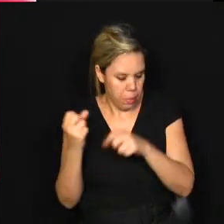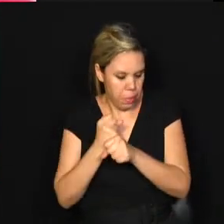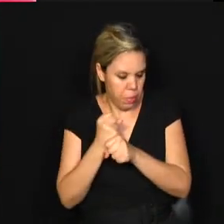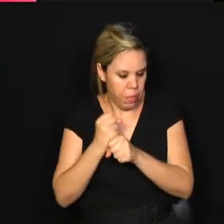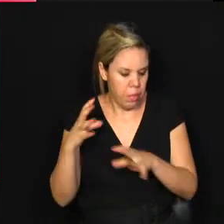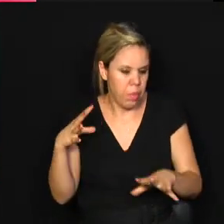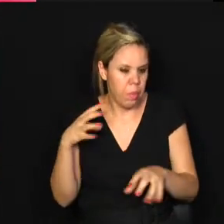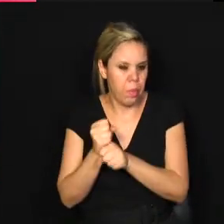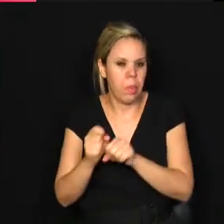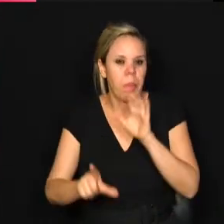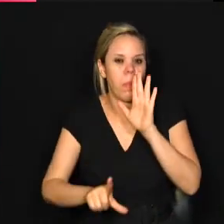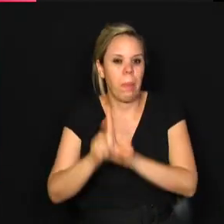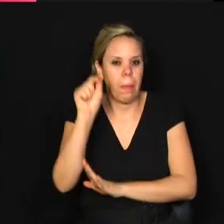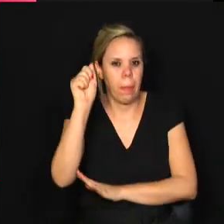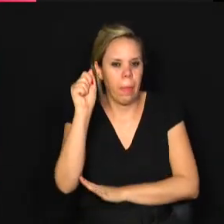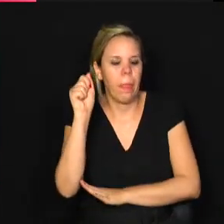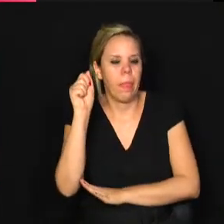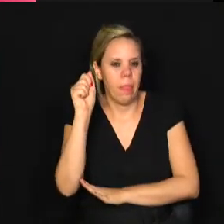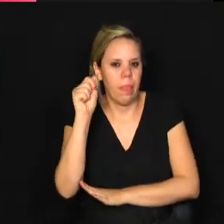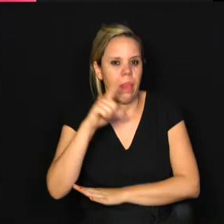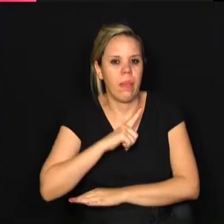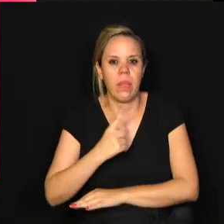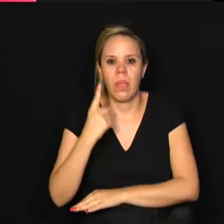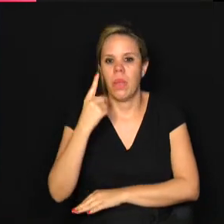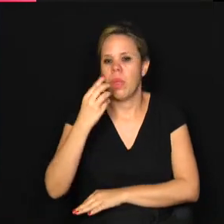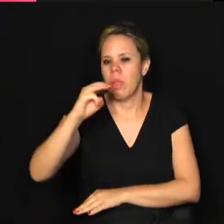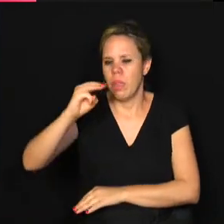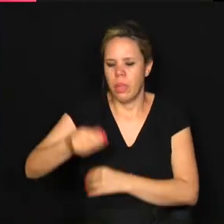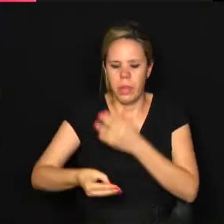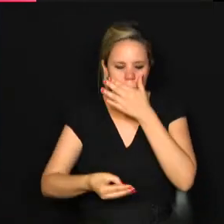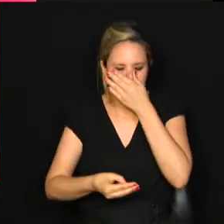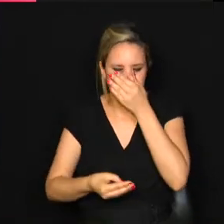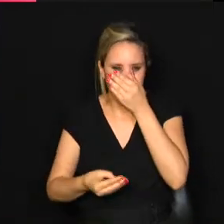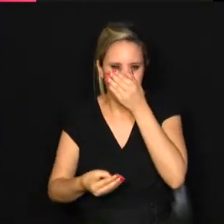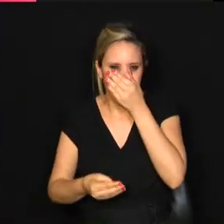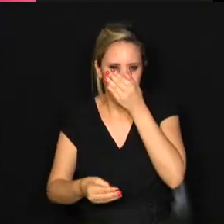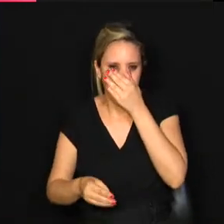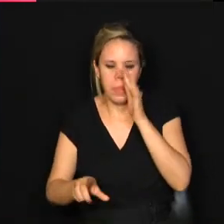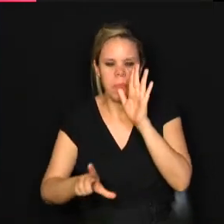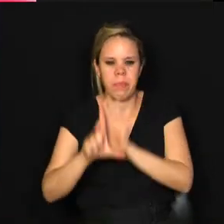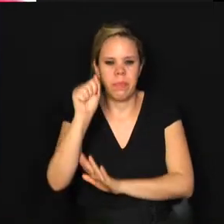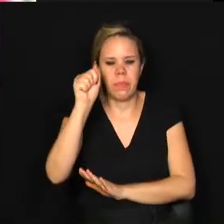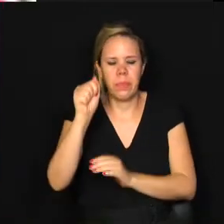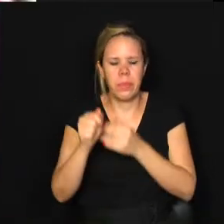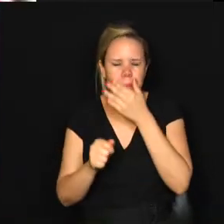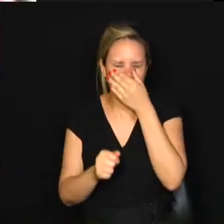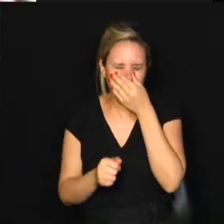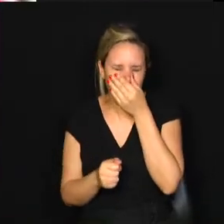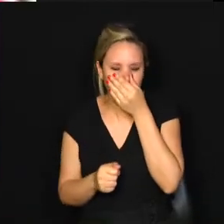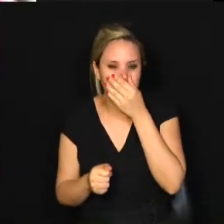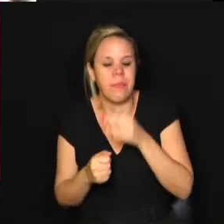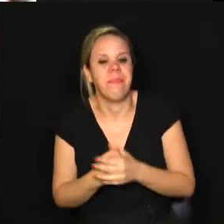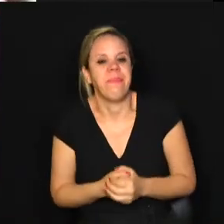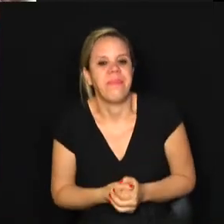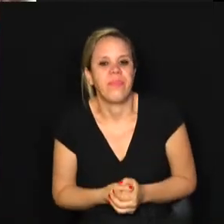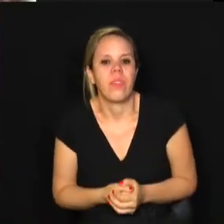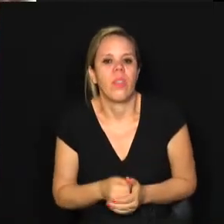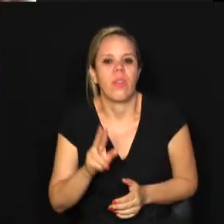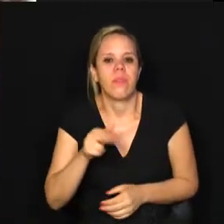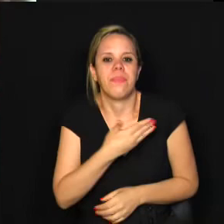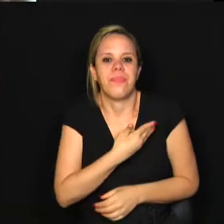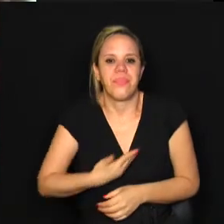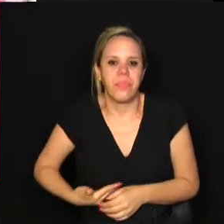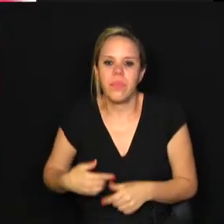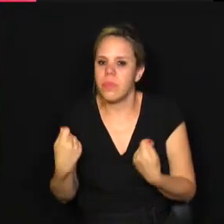dos últimos 3 anos, ela já tem mais de 1 bilhão de lucro. Ela nunca foi deficitária, o governo federal nunca